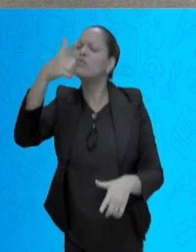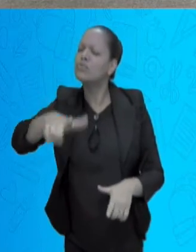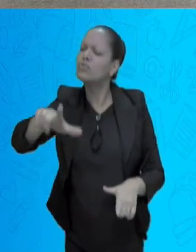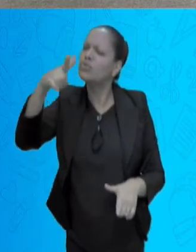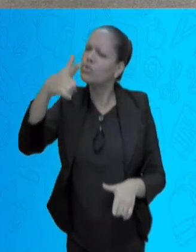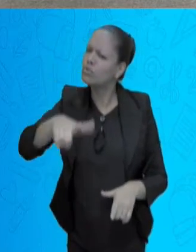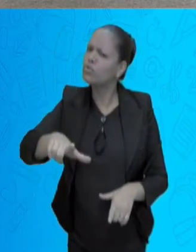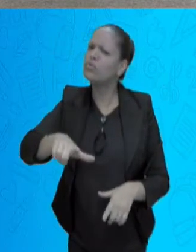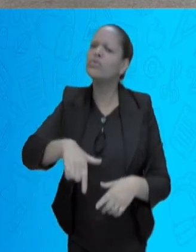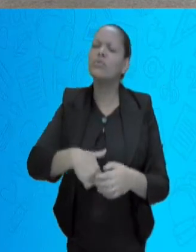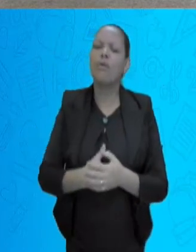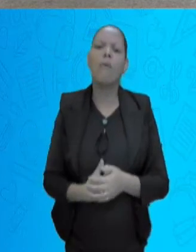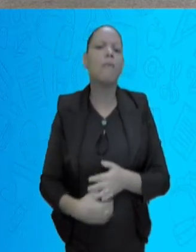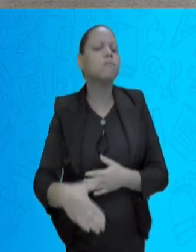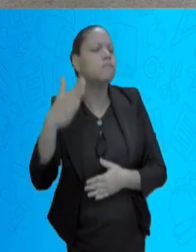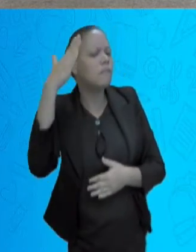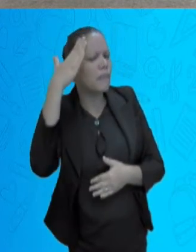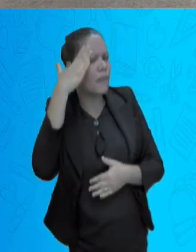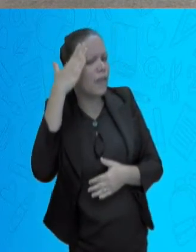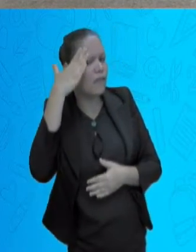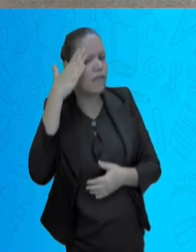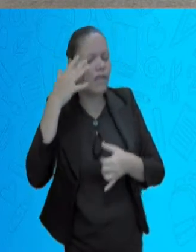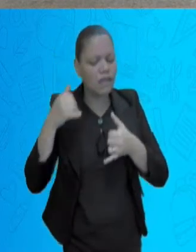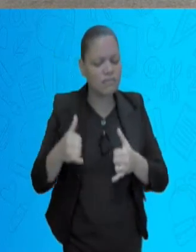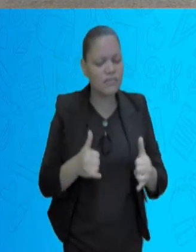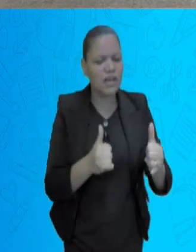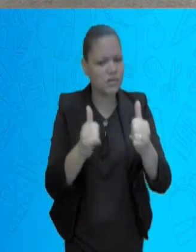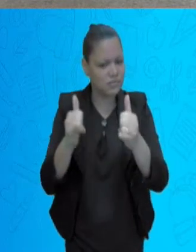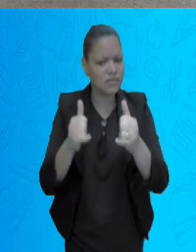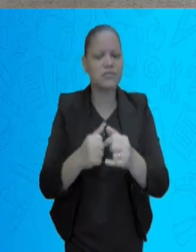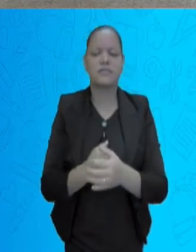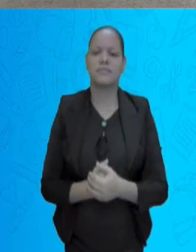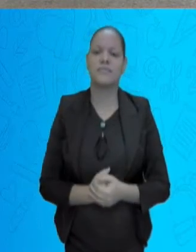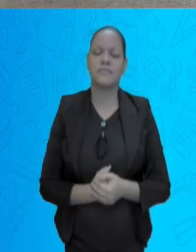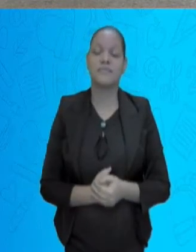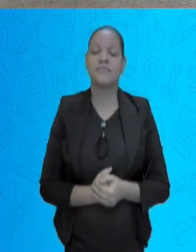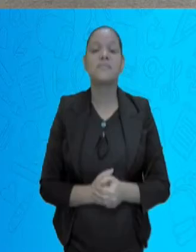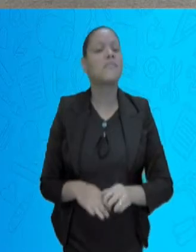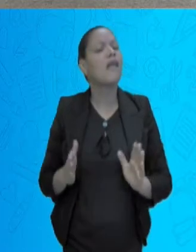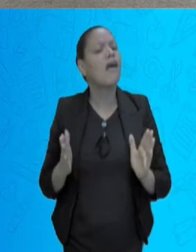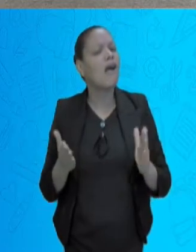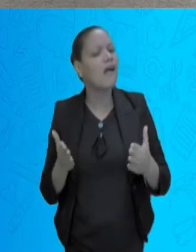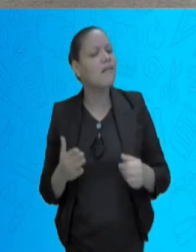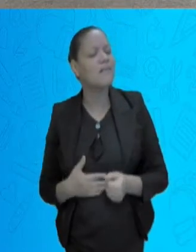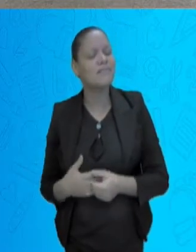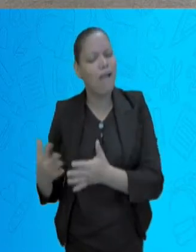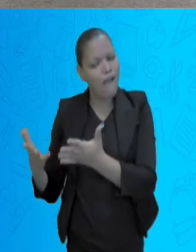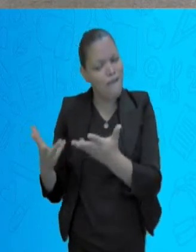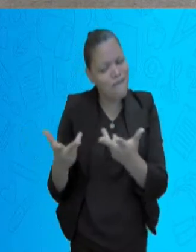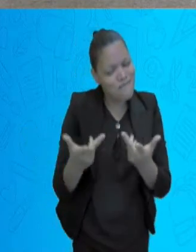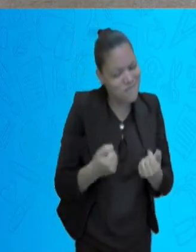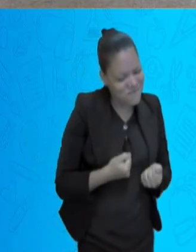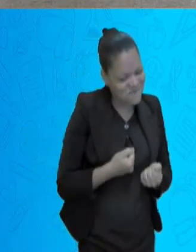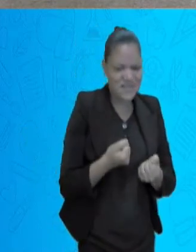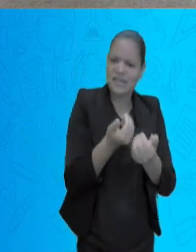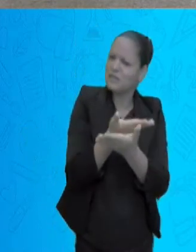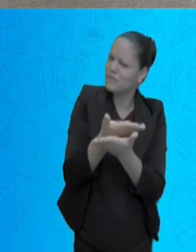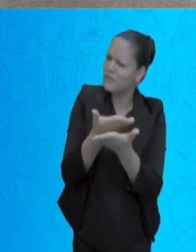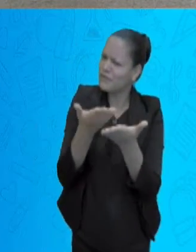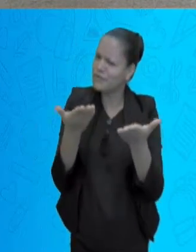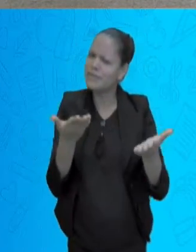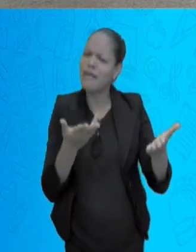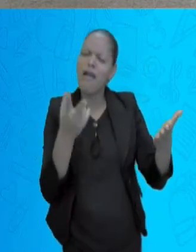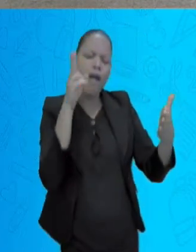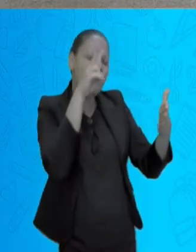que haja a total compreensão do fato. Agora, eu te convido a analisar comigo